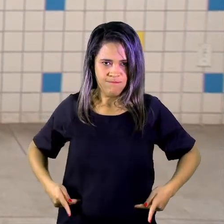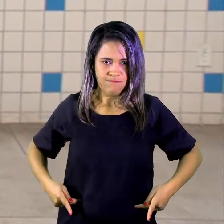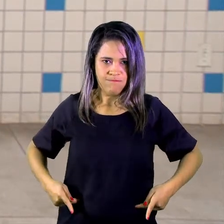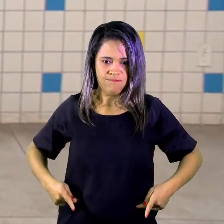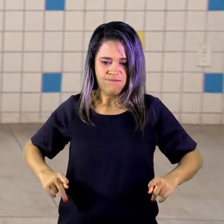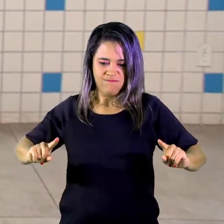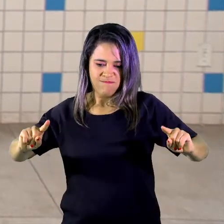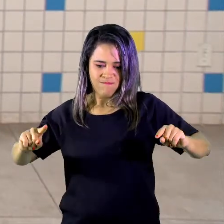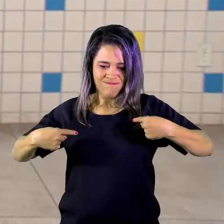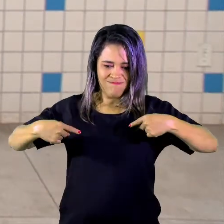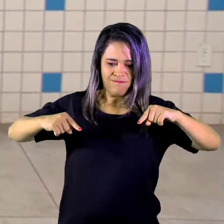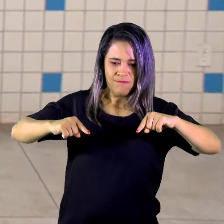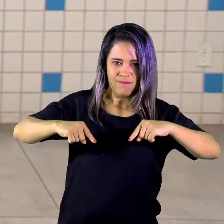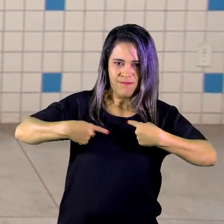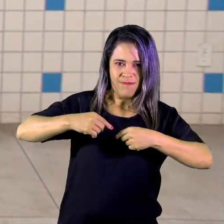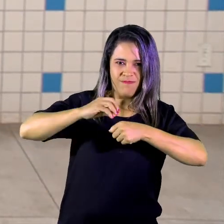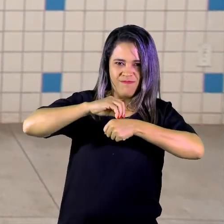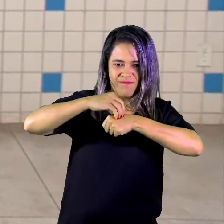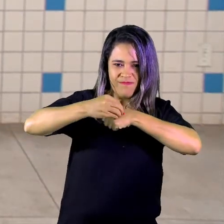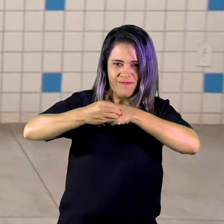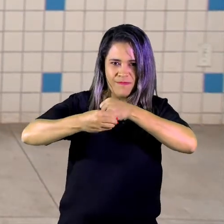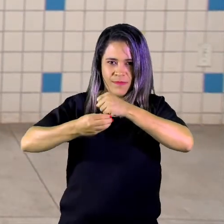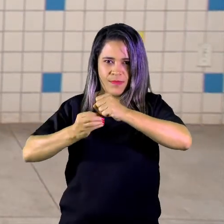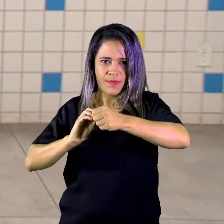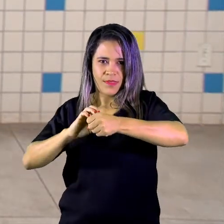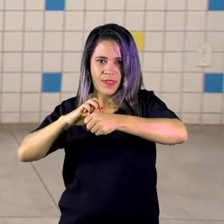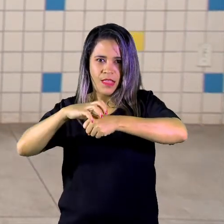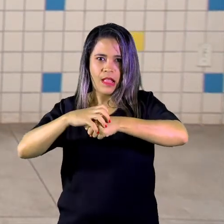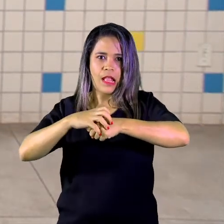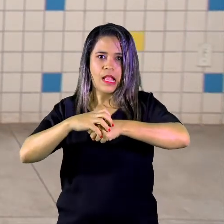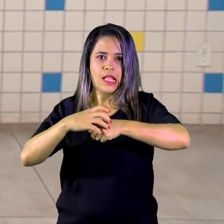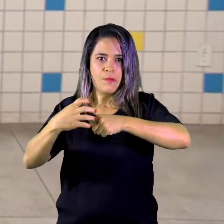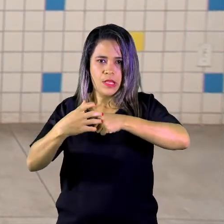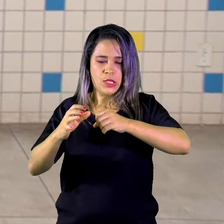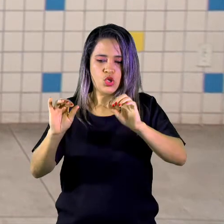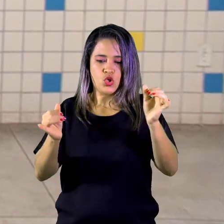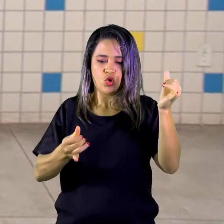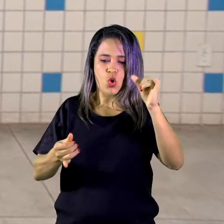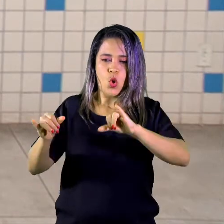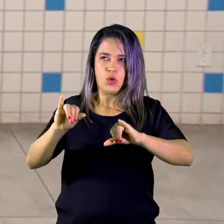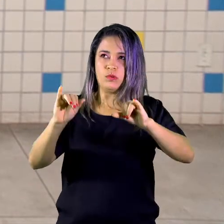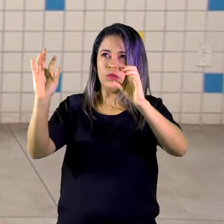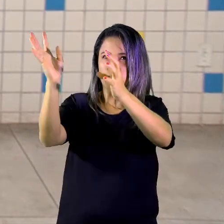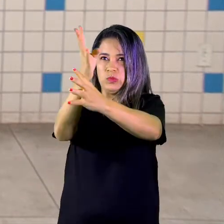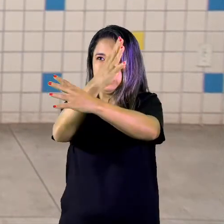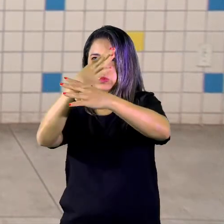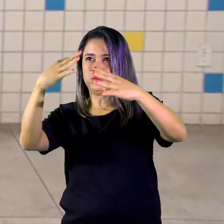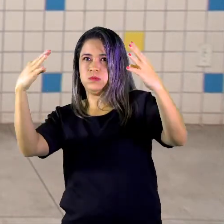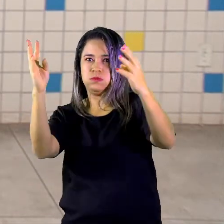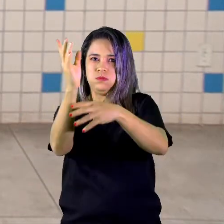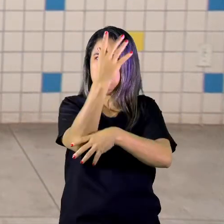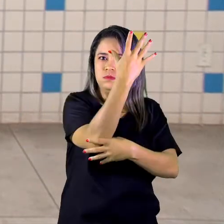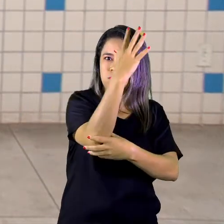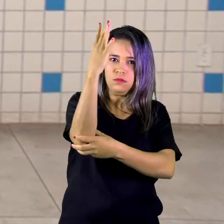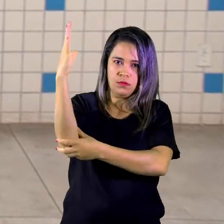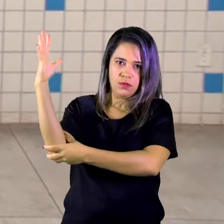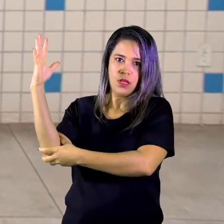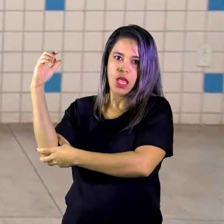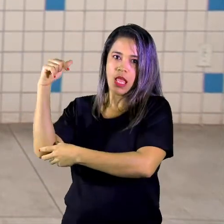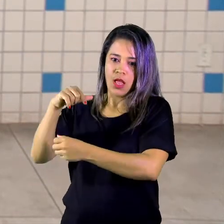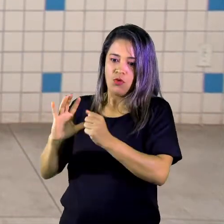de micro-organismos e substâncias tóxicas do ambiente. A defesa do nosso corpo é feita pelo